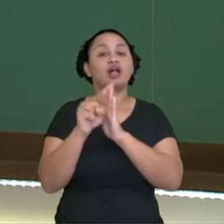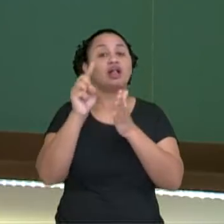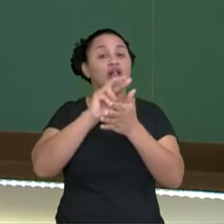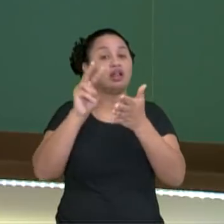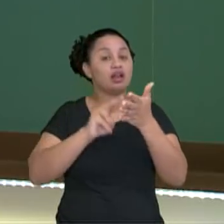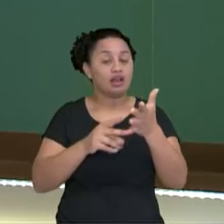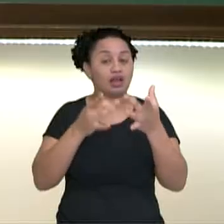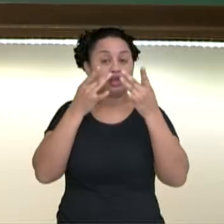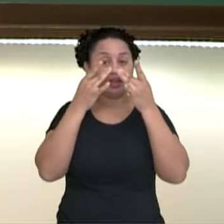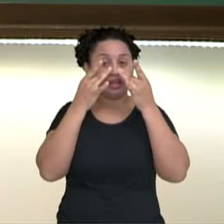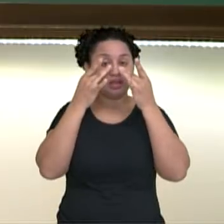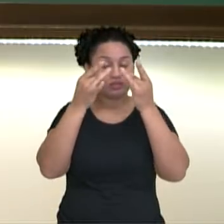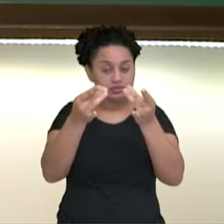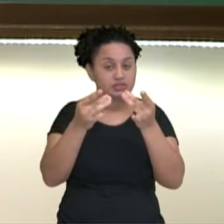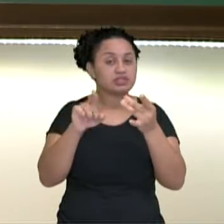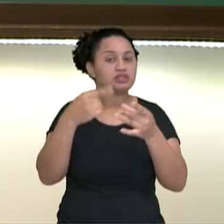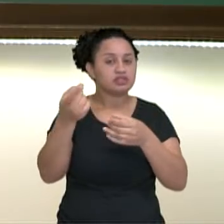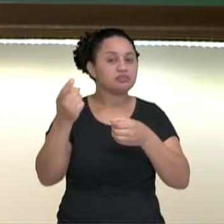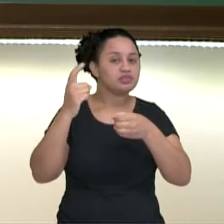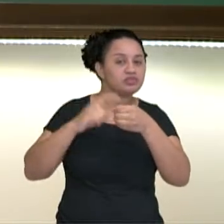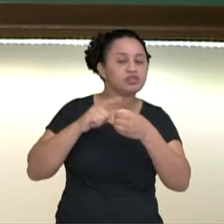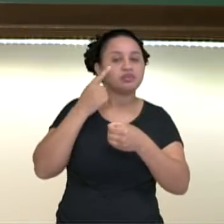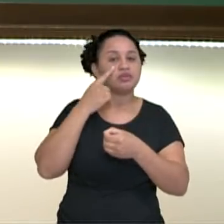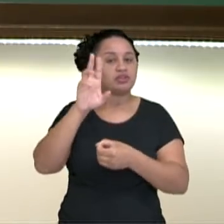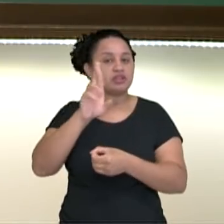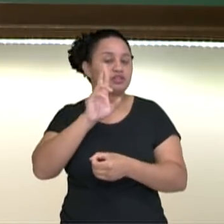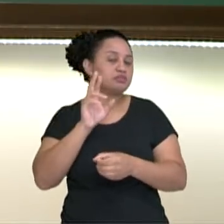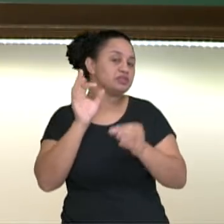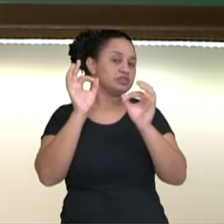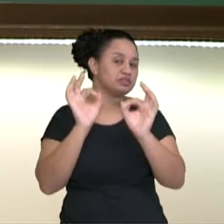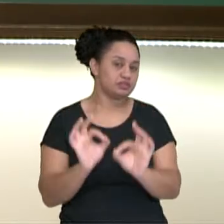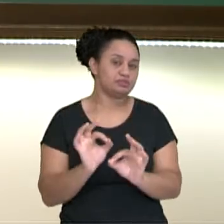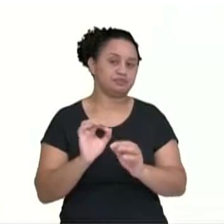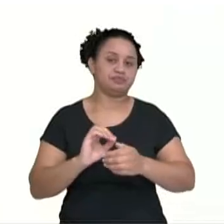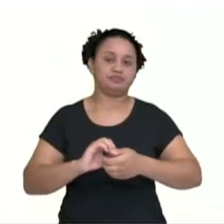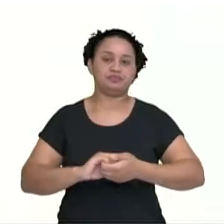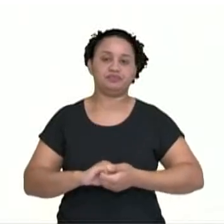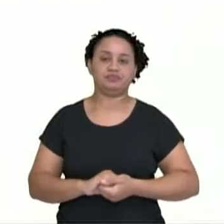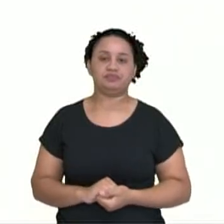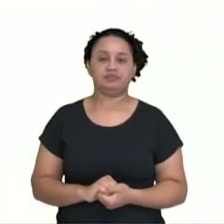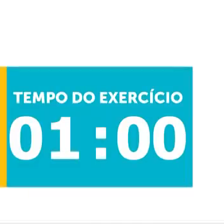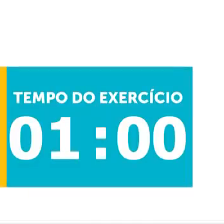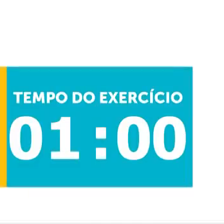aí com atenção, gente, e daí a gente já vem ver qual é a resposta correta.